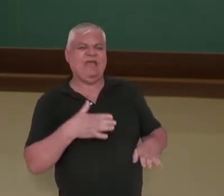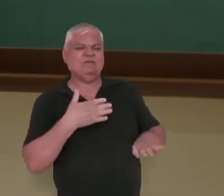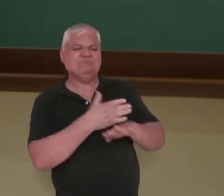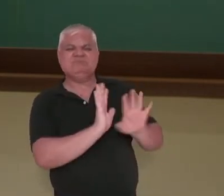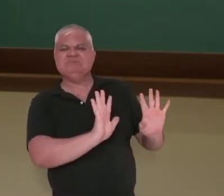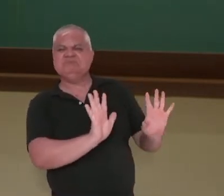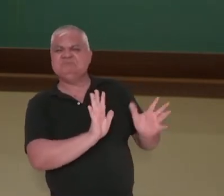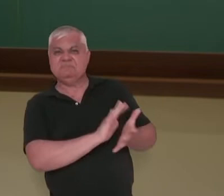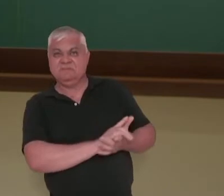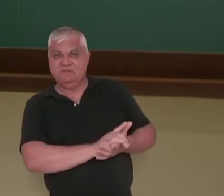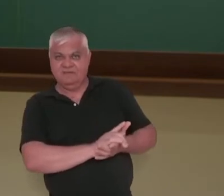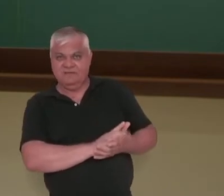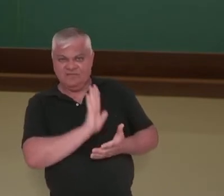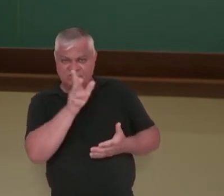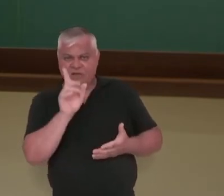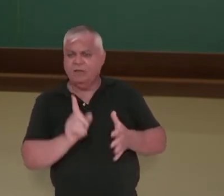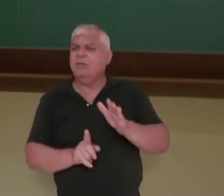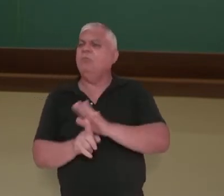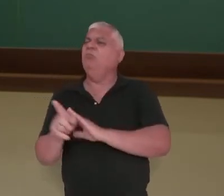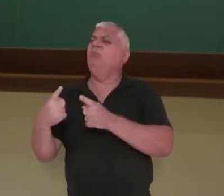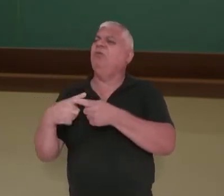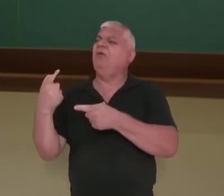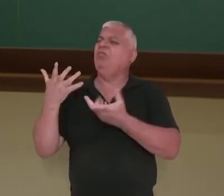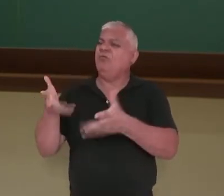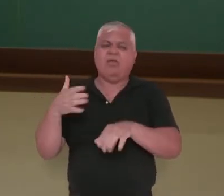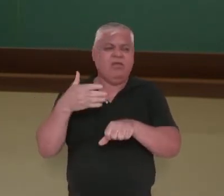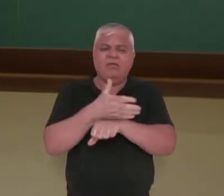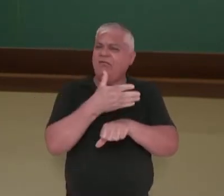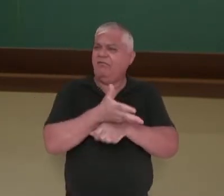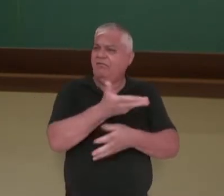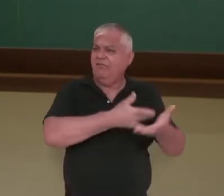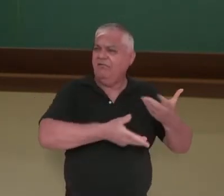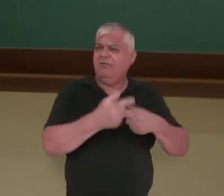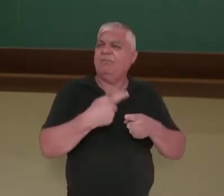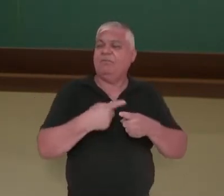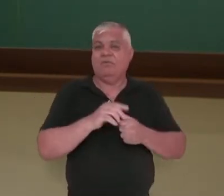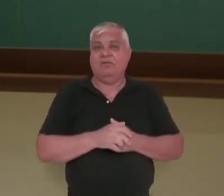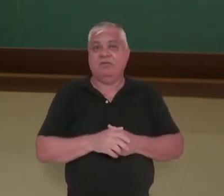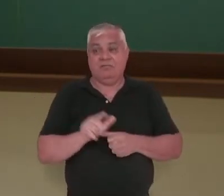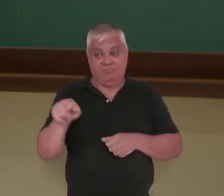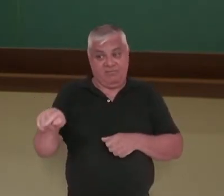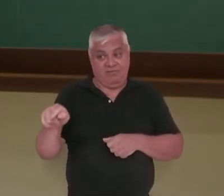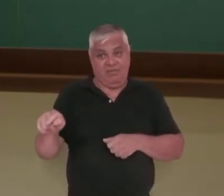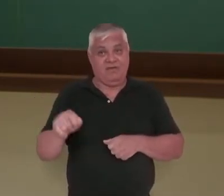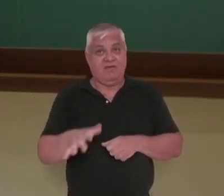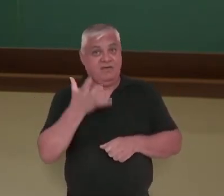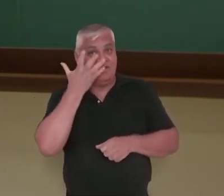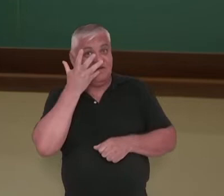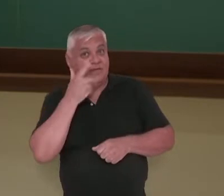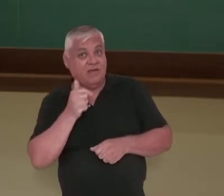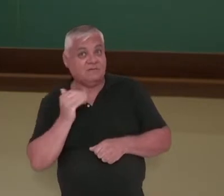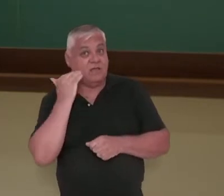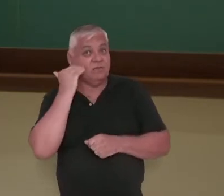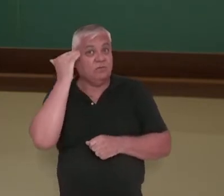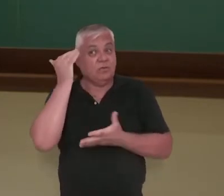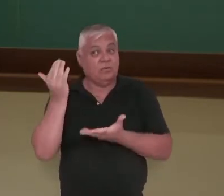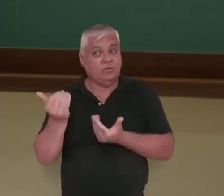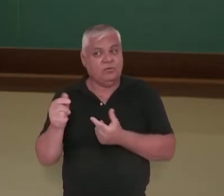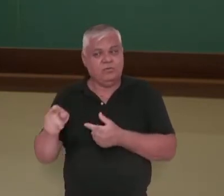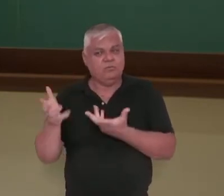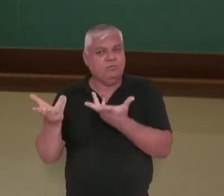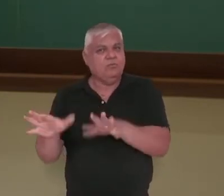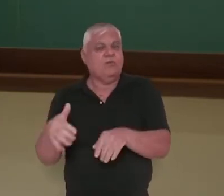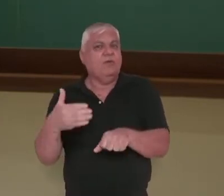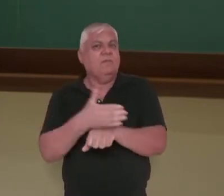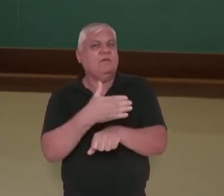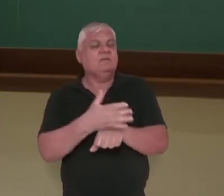que alguém já questionou esse colega do porquê que ele não quer? Muitas vezes essa criança, esse adolescente não quer participar por